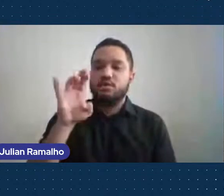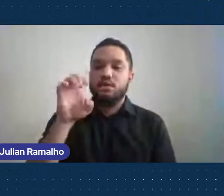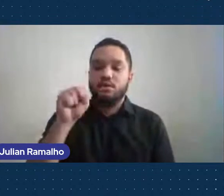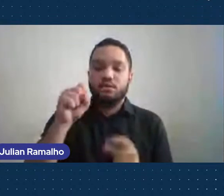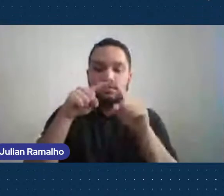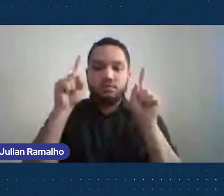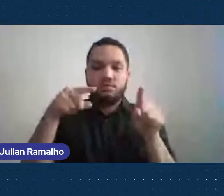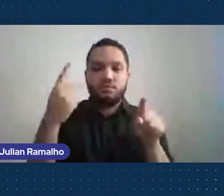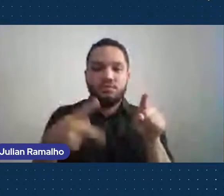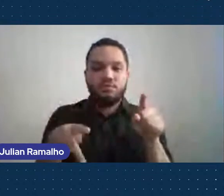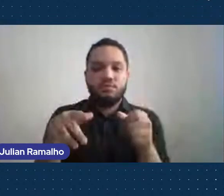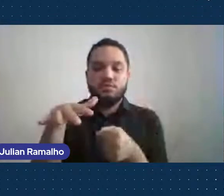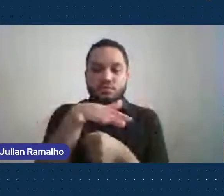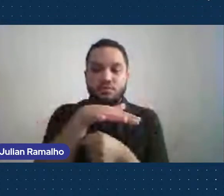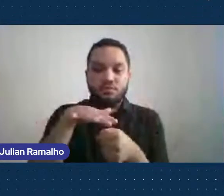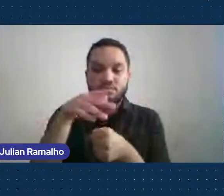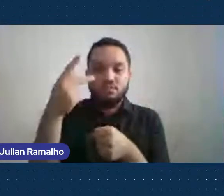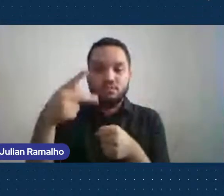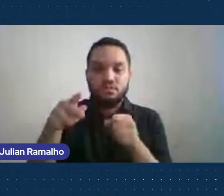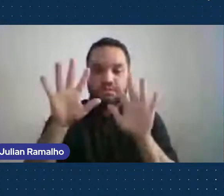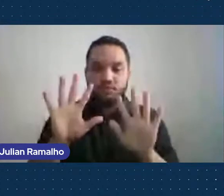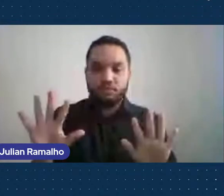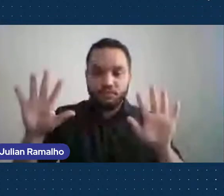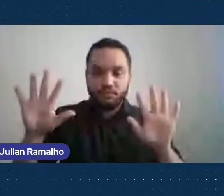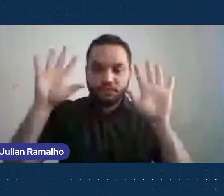da Pró-Reitoria de Extensão da UFC.